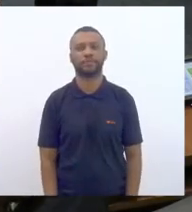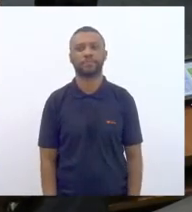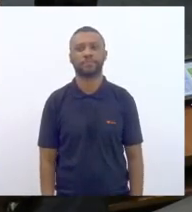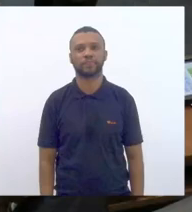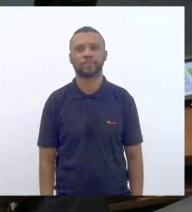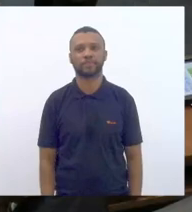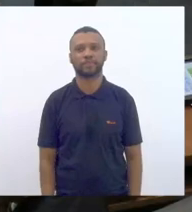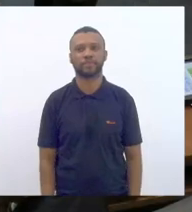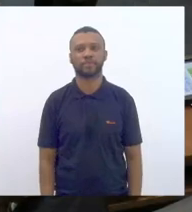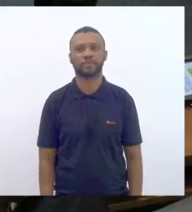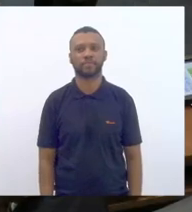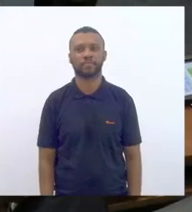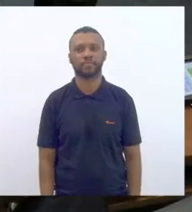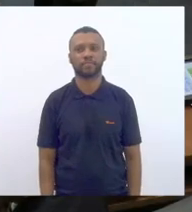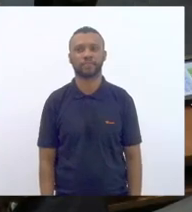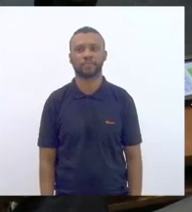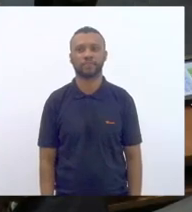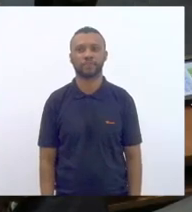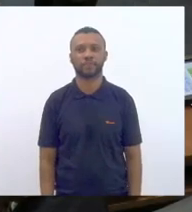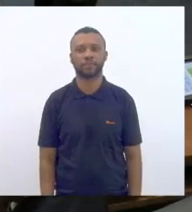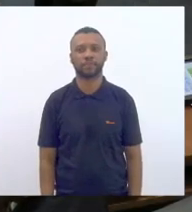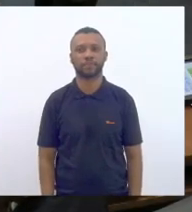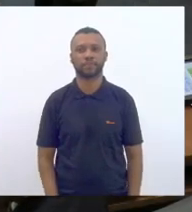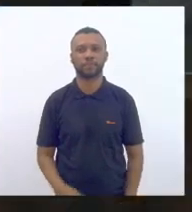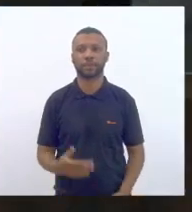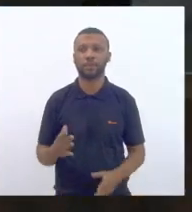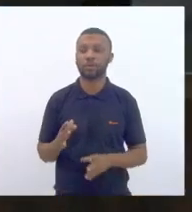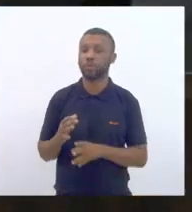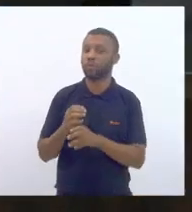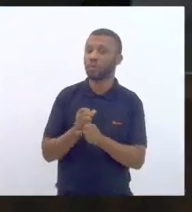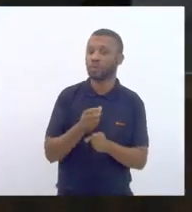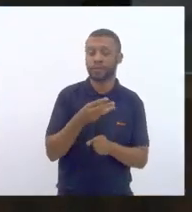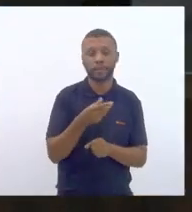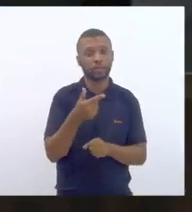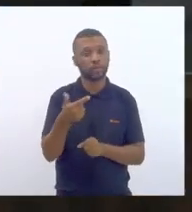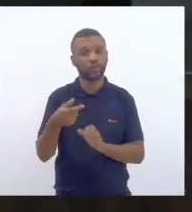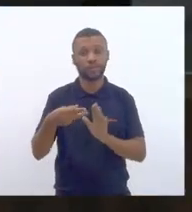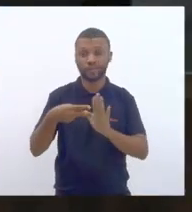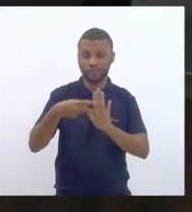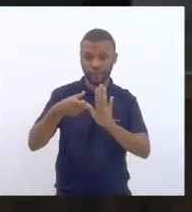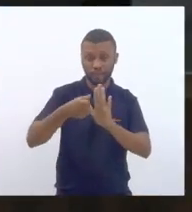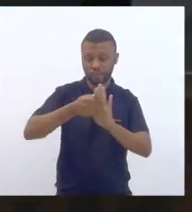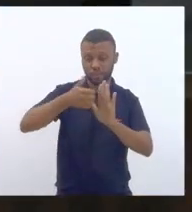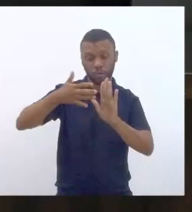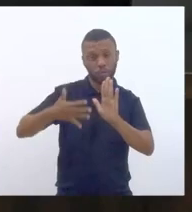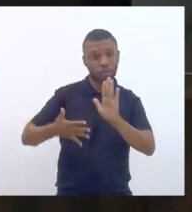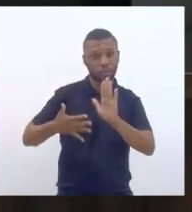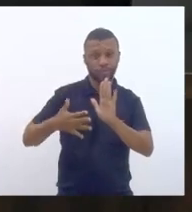Então vamos ao 32º da pauta.